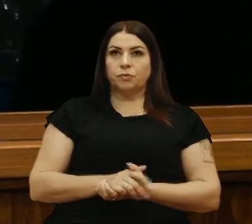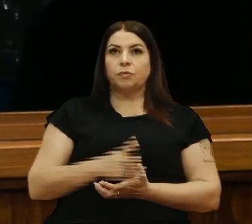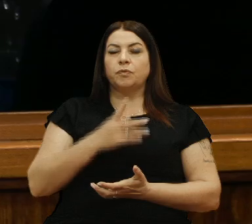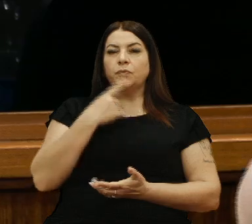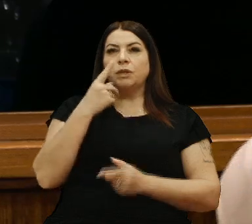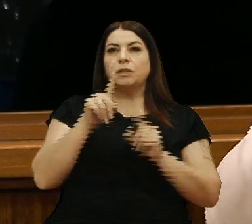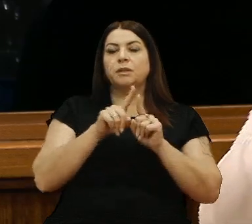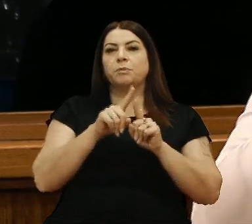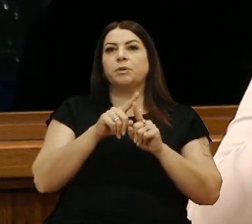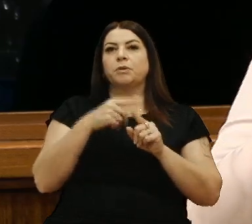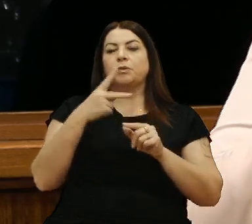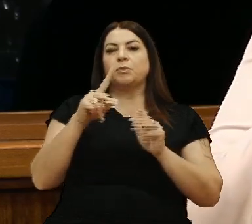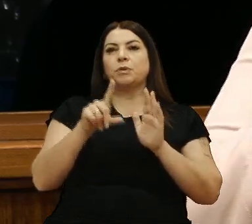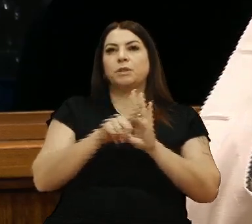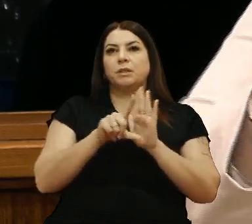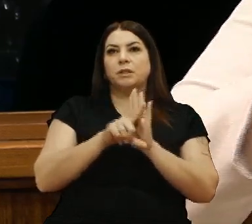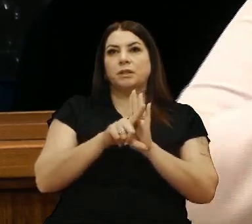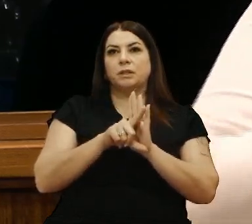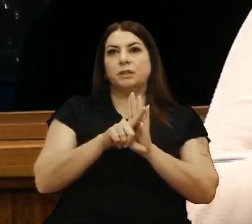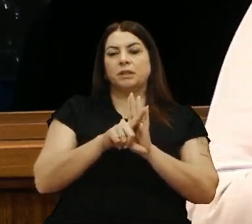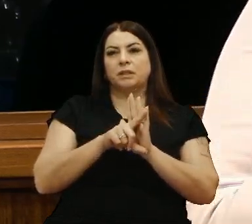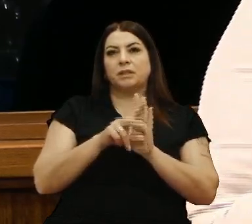questão da sua lei, né, vereador